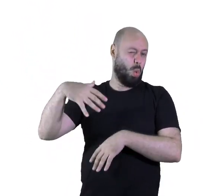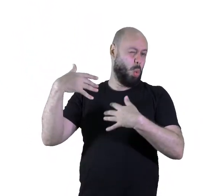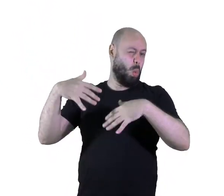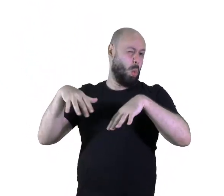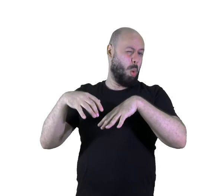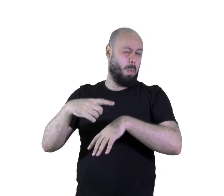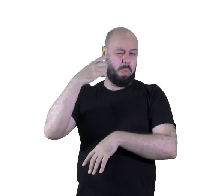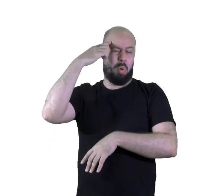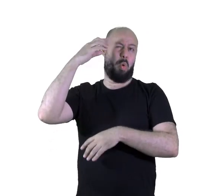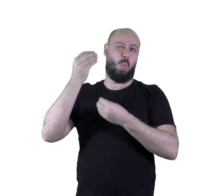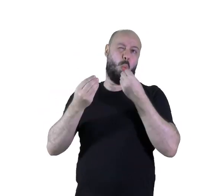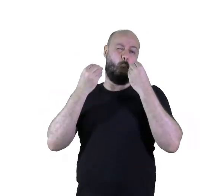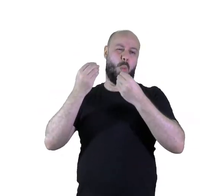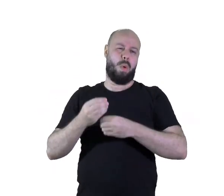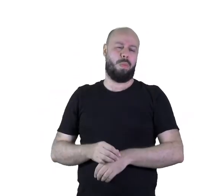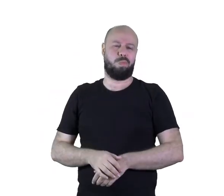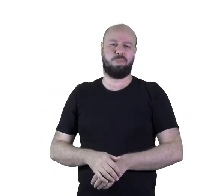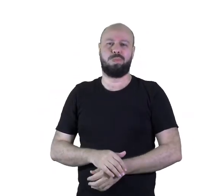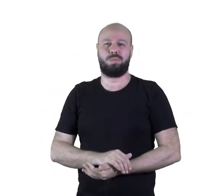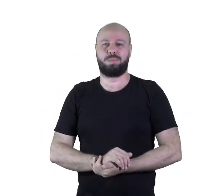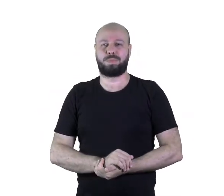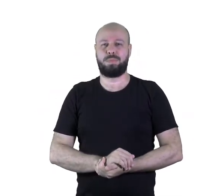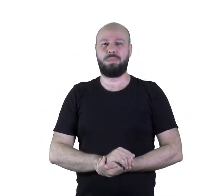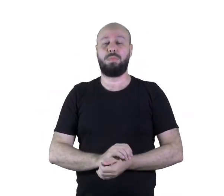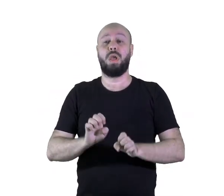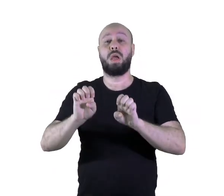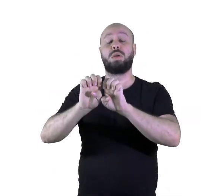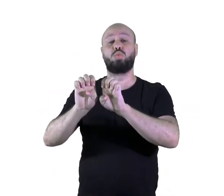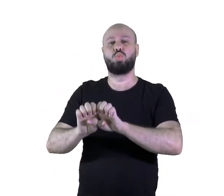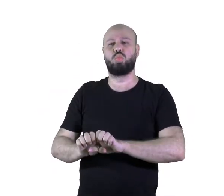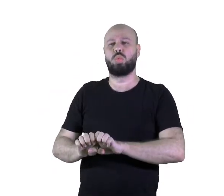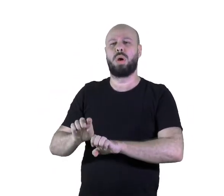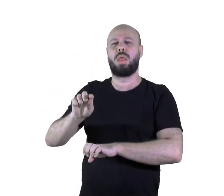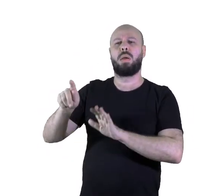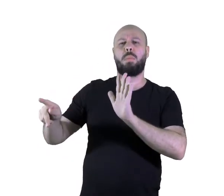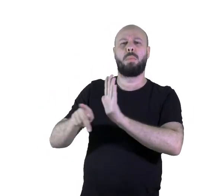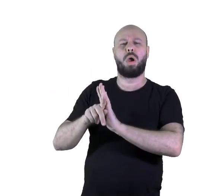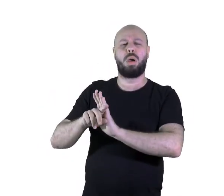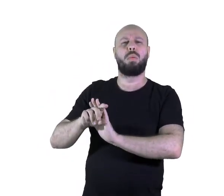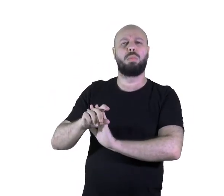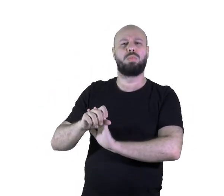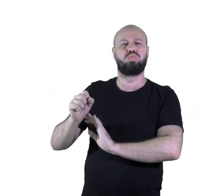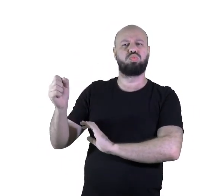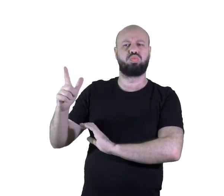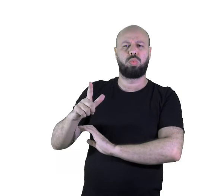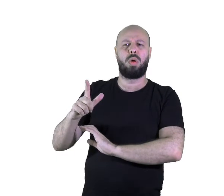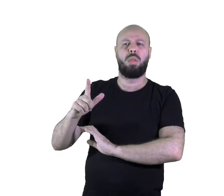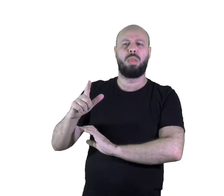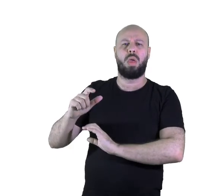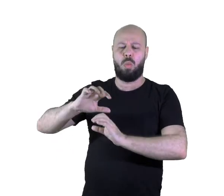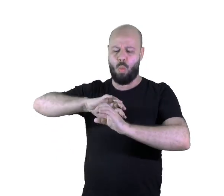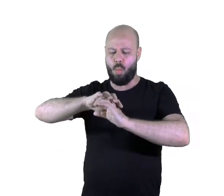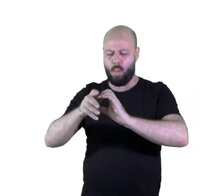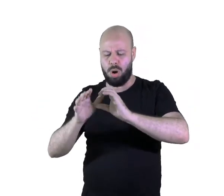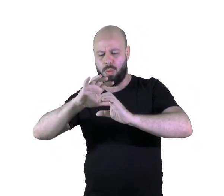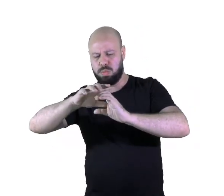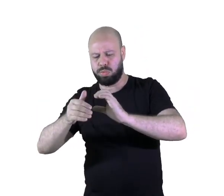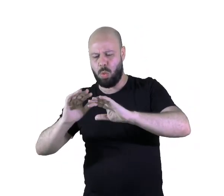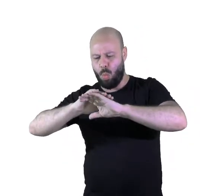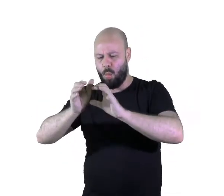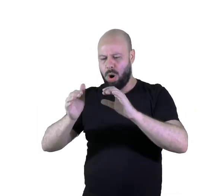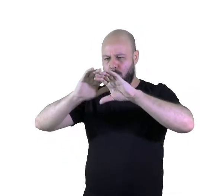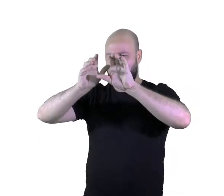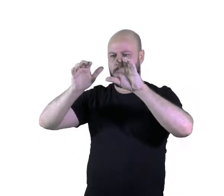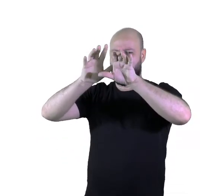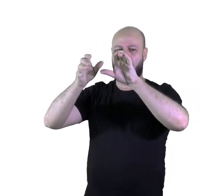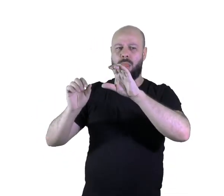percepção. A estrutura do Sol, né? O Sol tem uma estrutura com várias camadas, né? Então, tem a coroa,